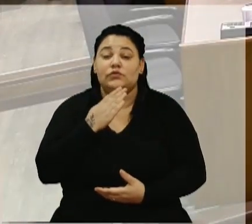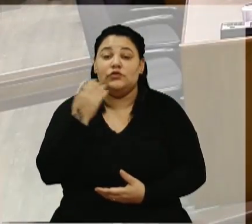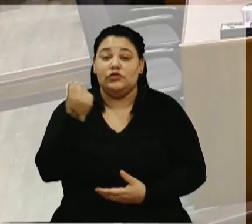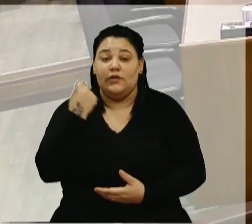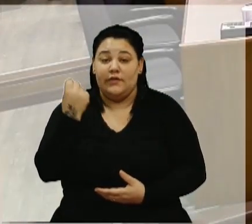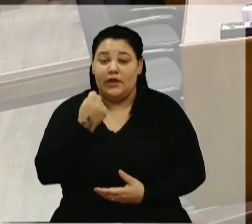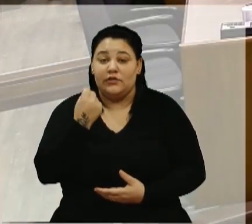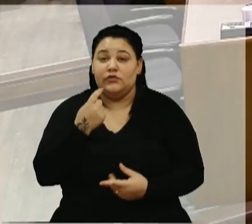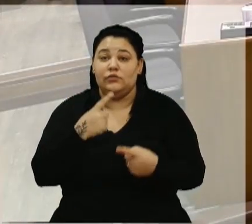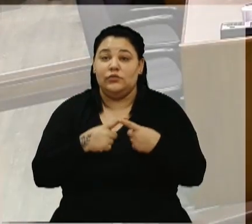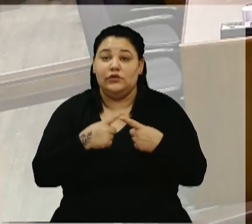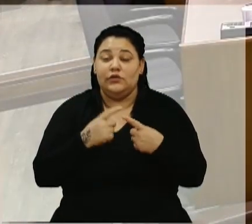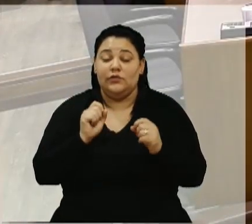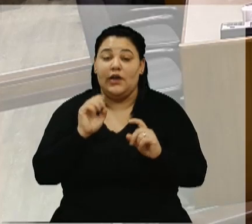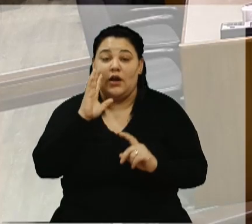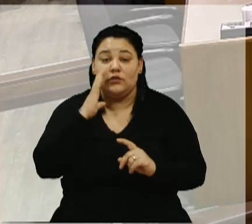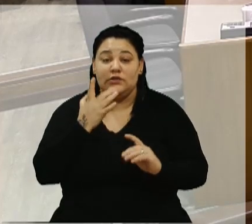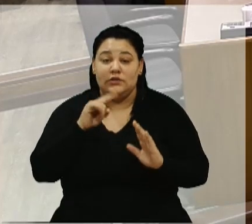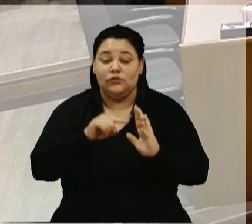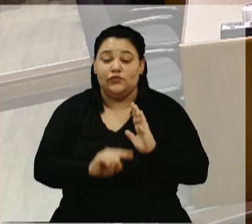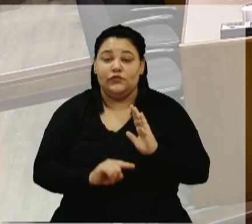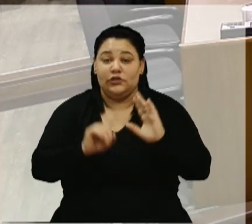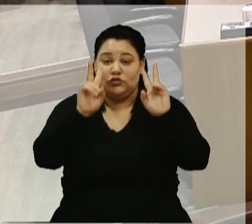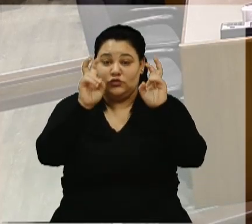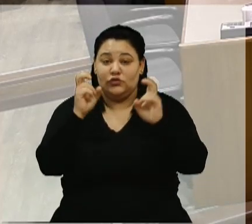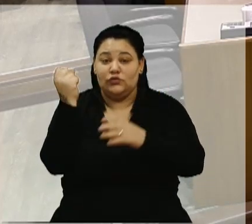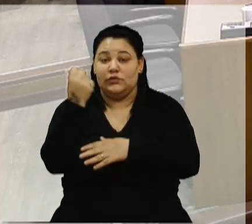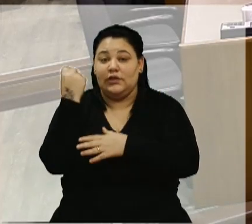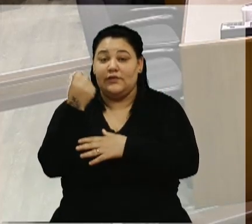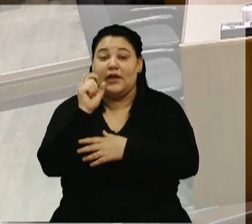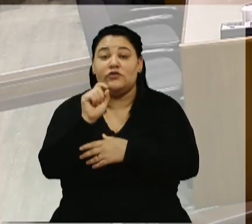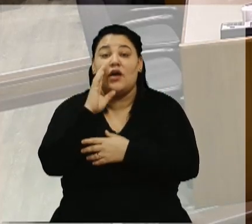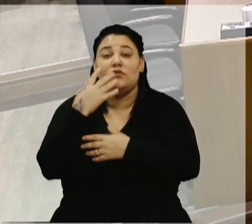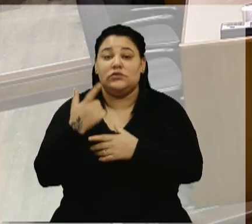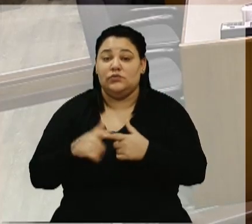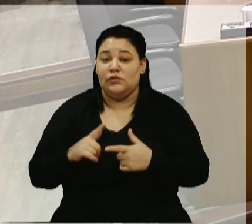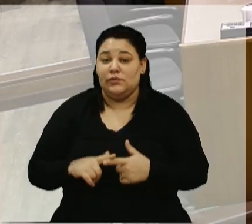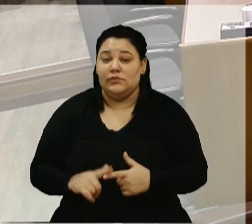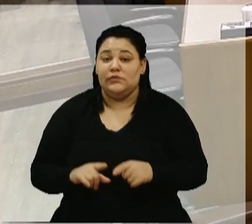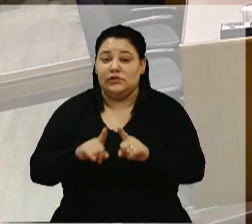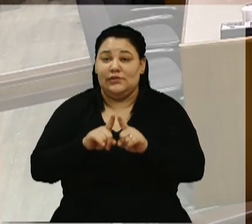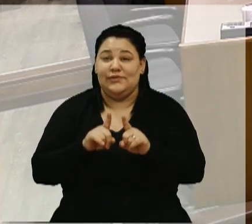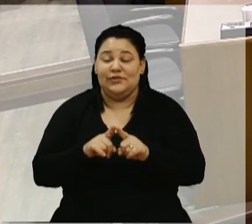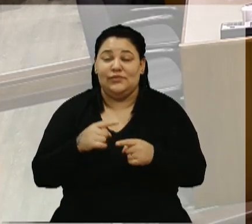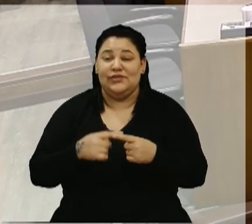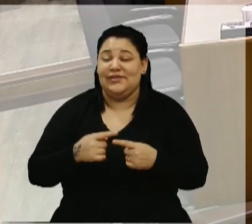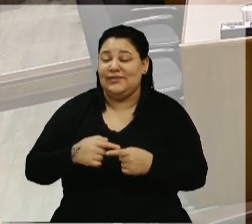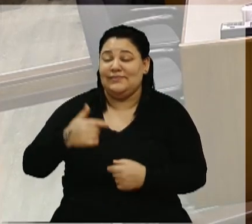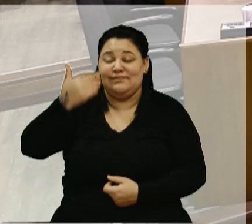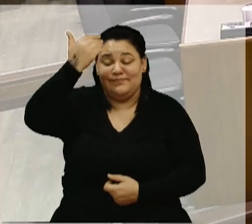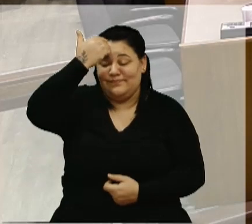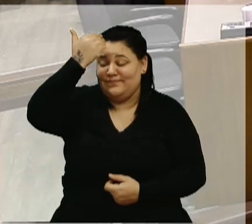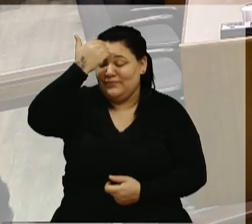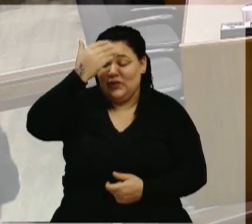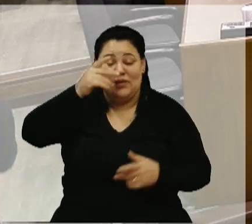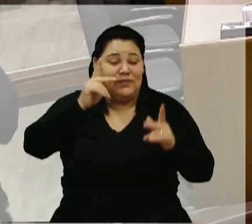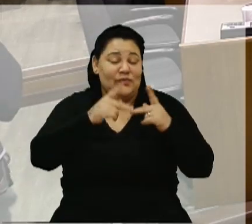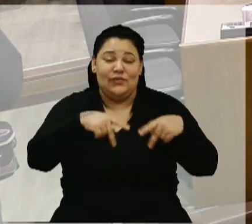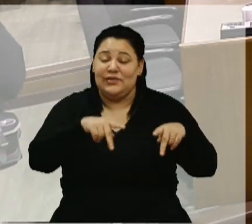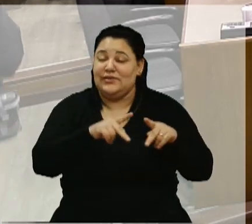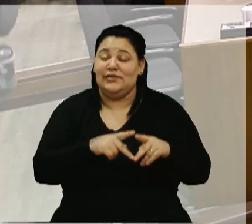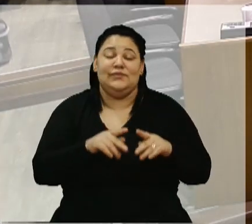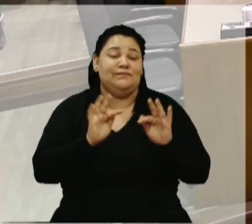da contemporaneidade do assunto, da gravidade dos fatos e do esgotamento da população sobre